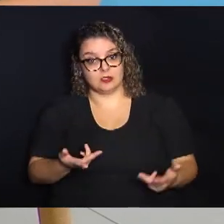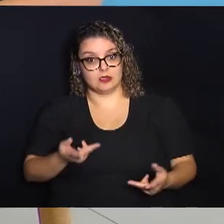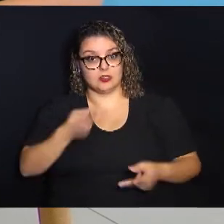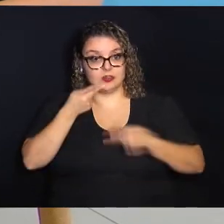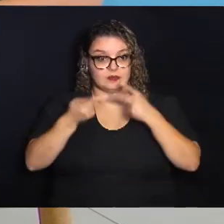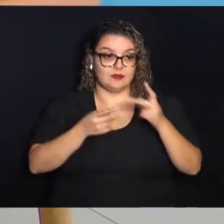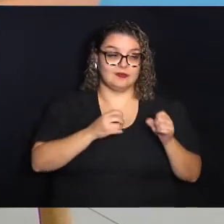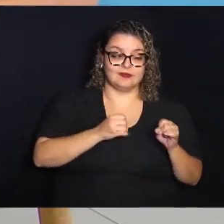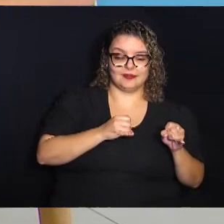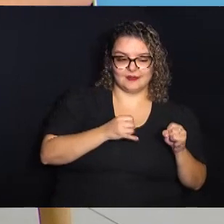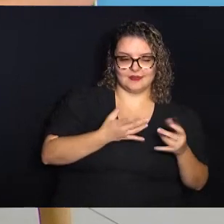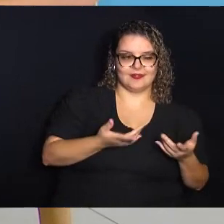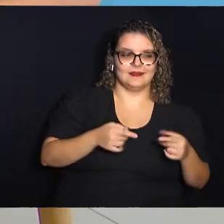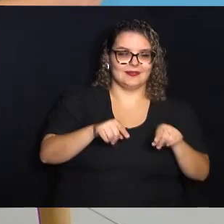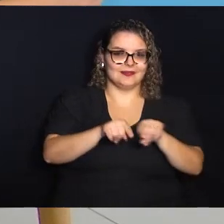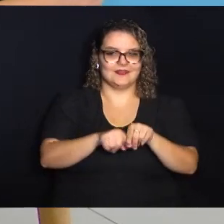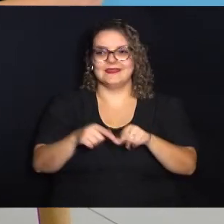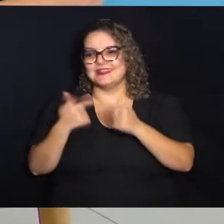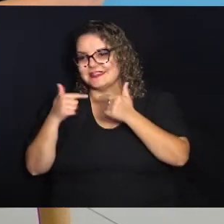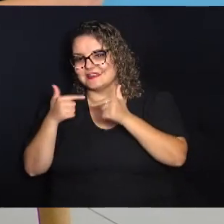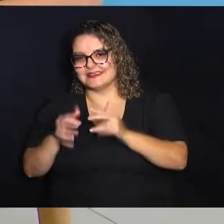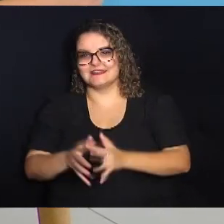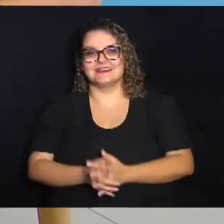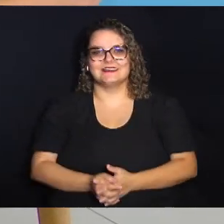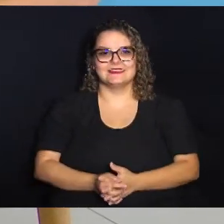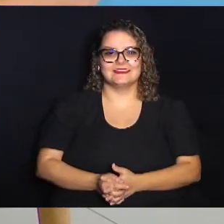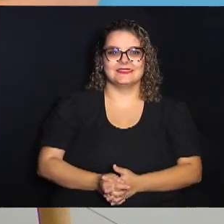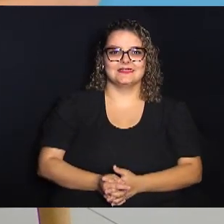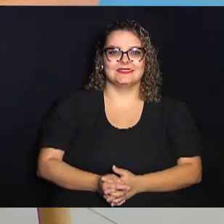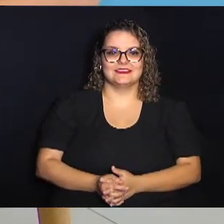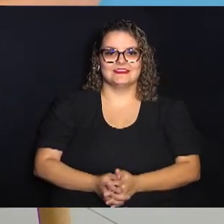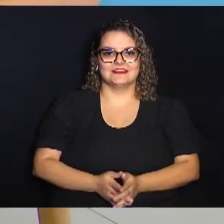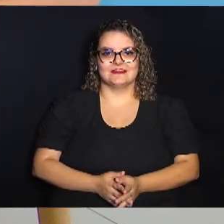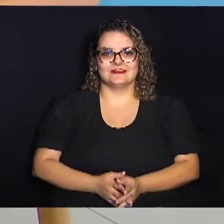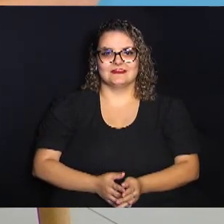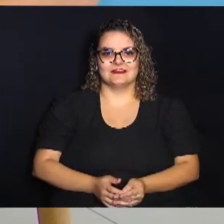vai falar com o crush e tal, né?